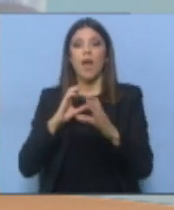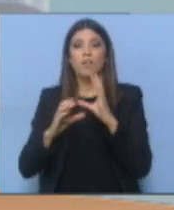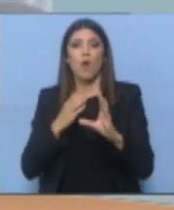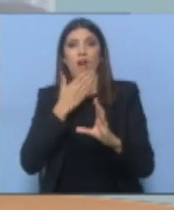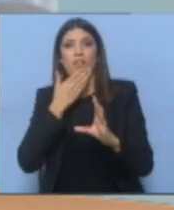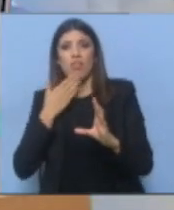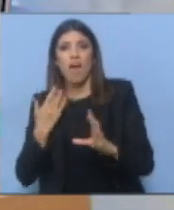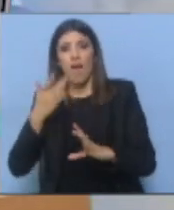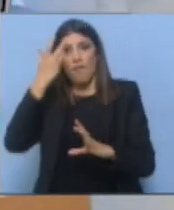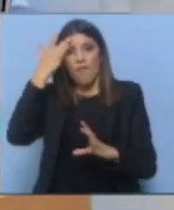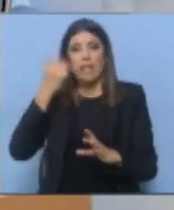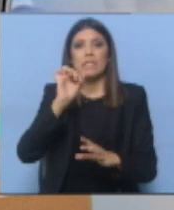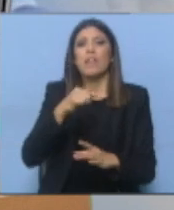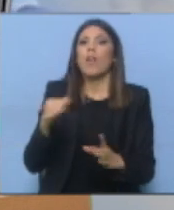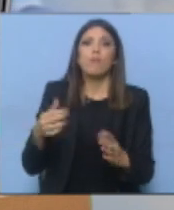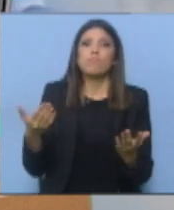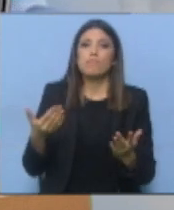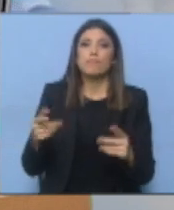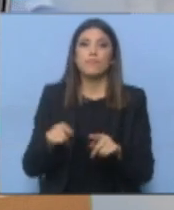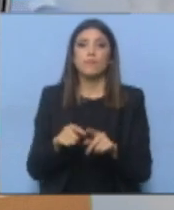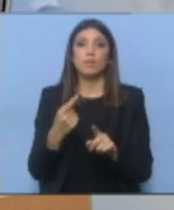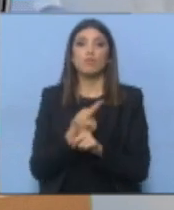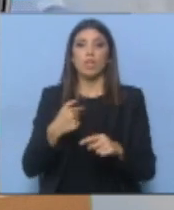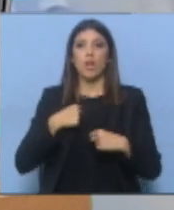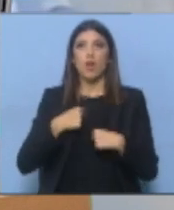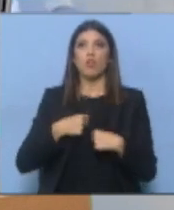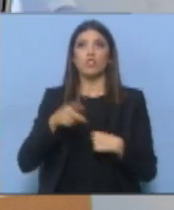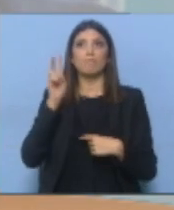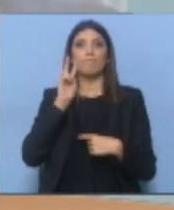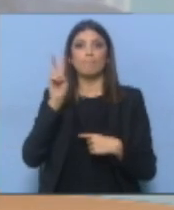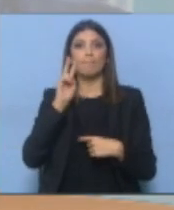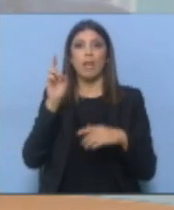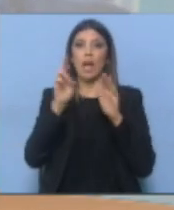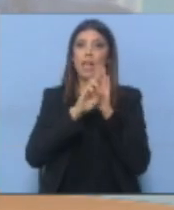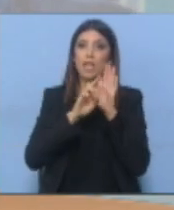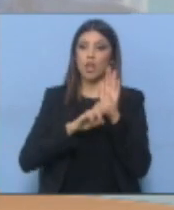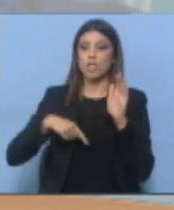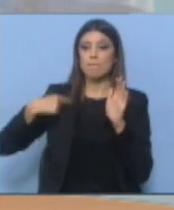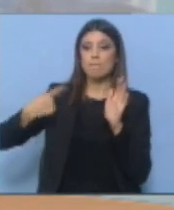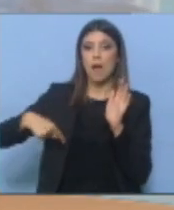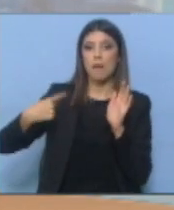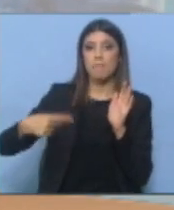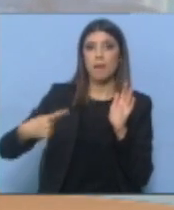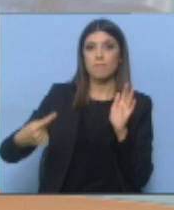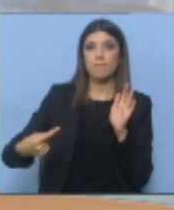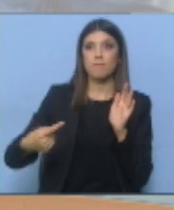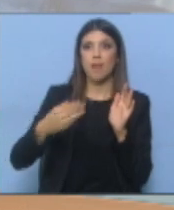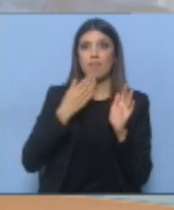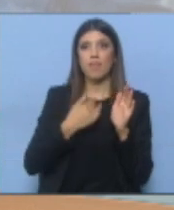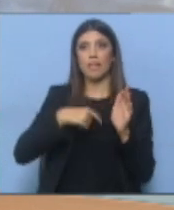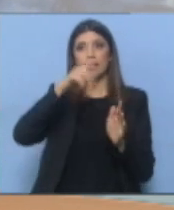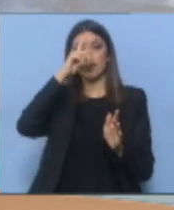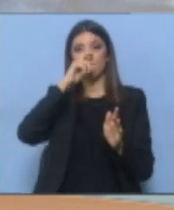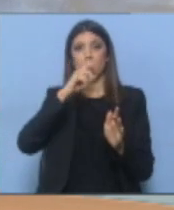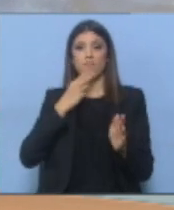fácil, não é? Porque vamos assistindo a relatórios sucessivos que nos vão lembrando uma realidade que